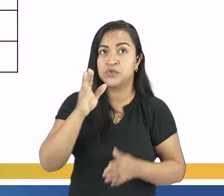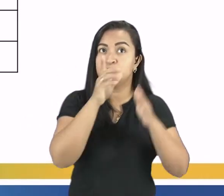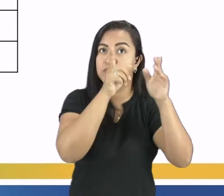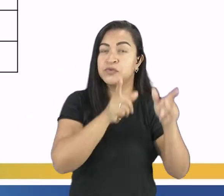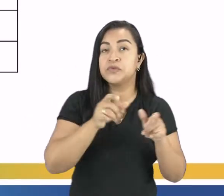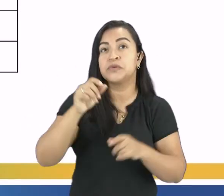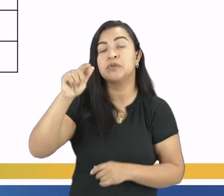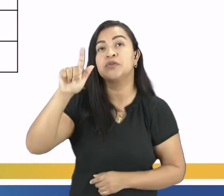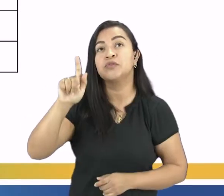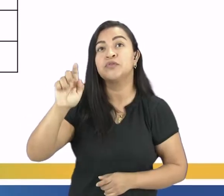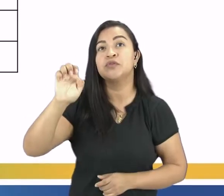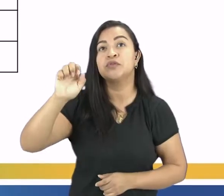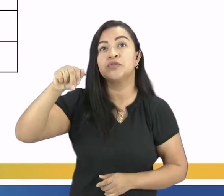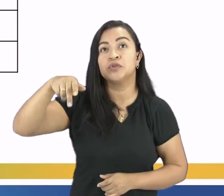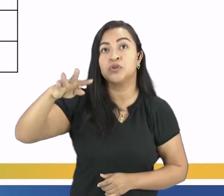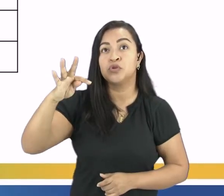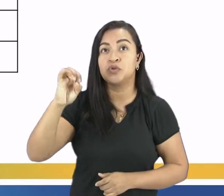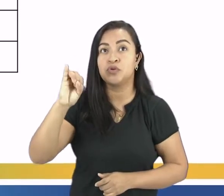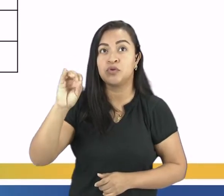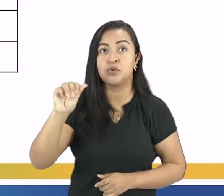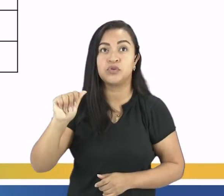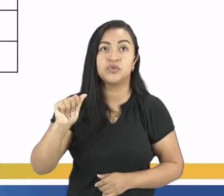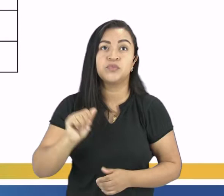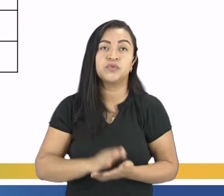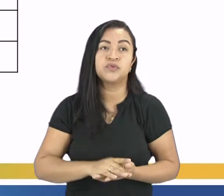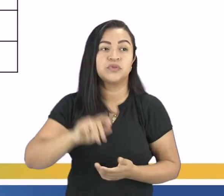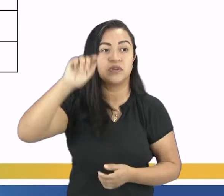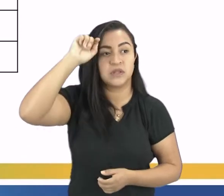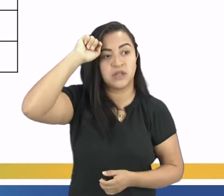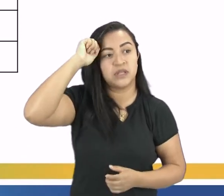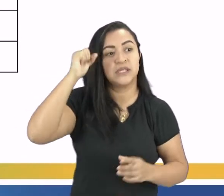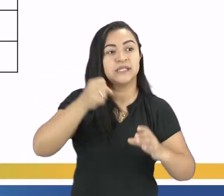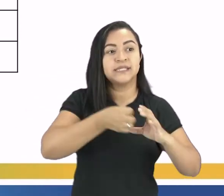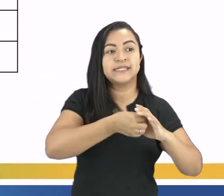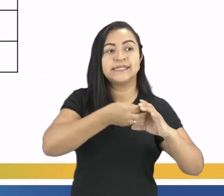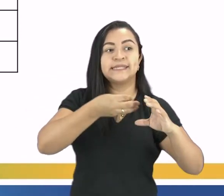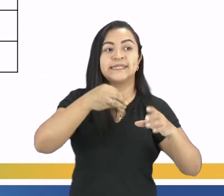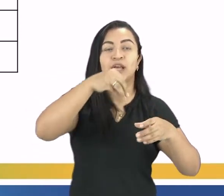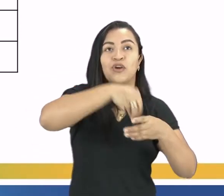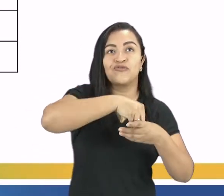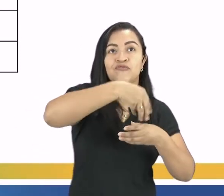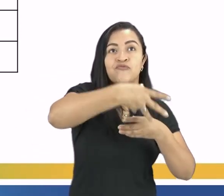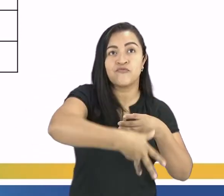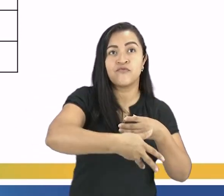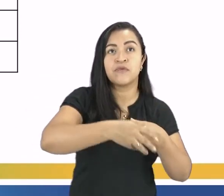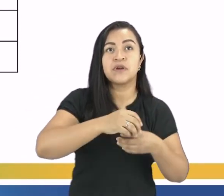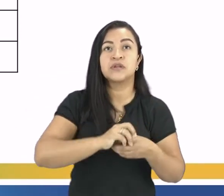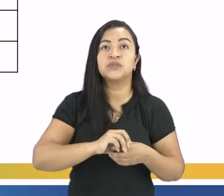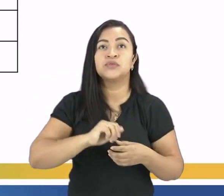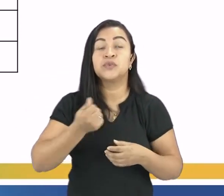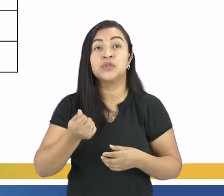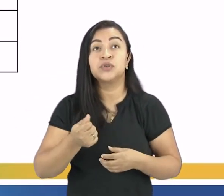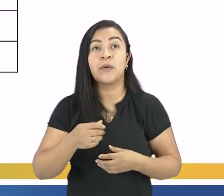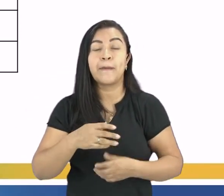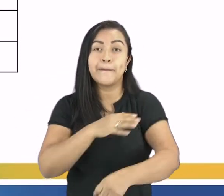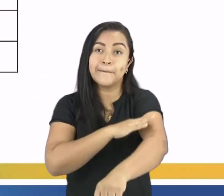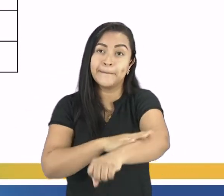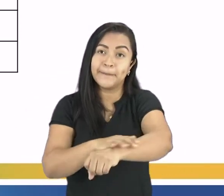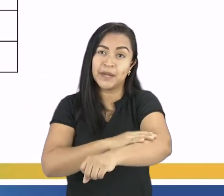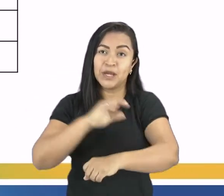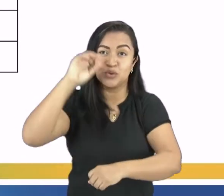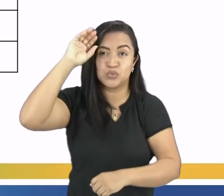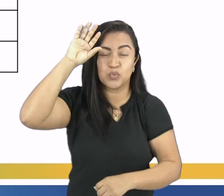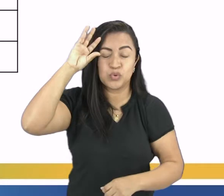indivíduo negro. Se eu tenho a presença majoritária dos dominantes, alelos dominantes, eu vou ter um pardo escuro. Se